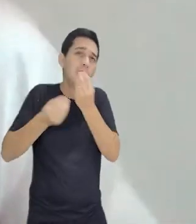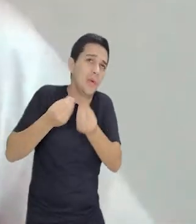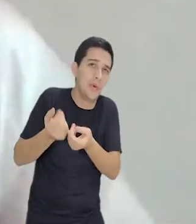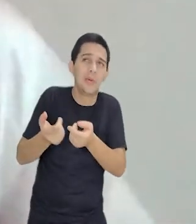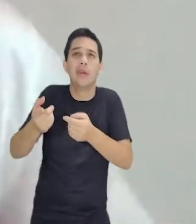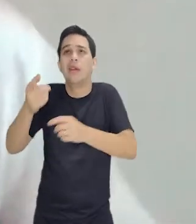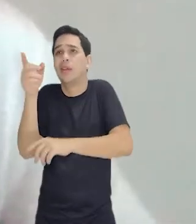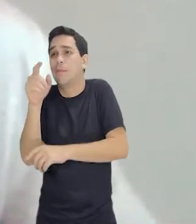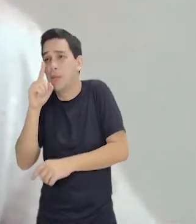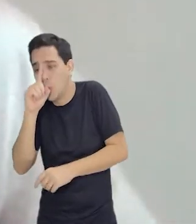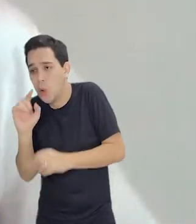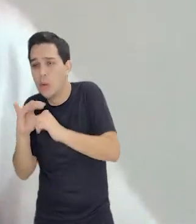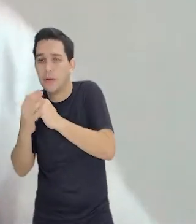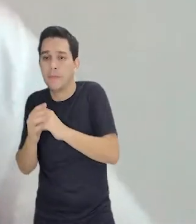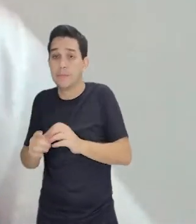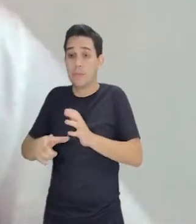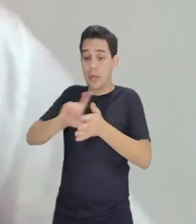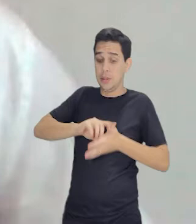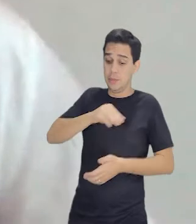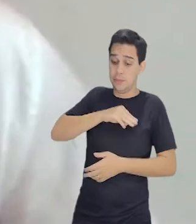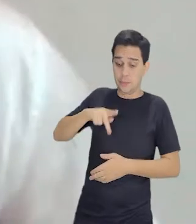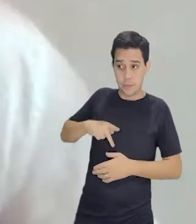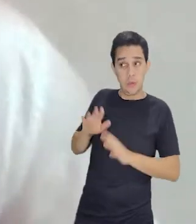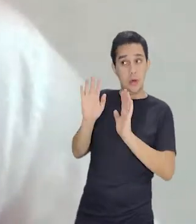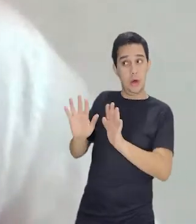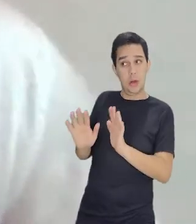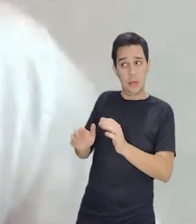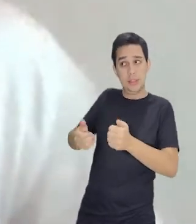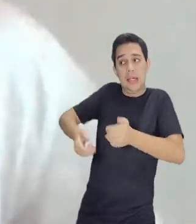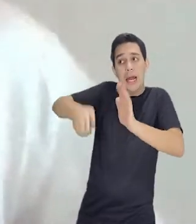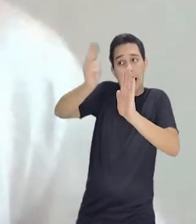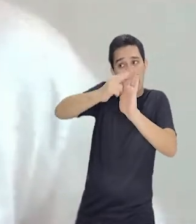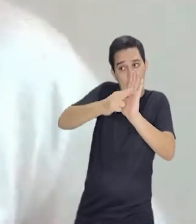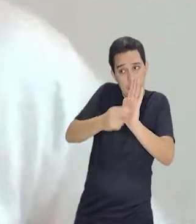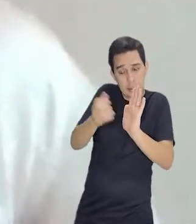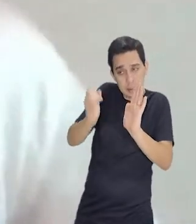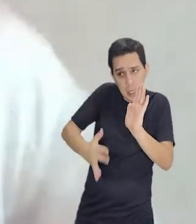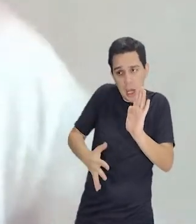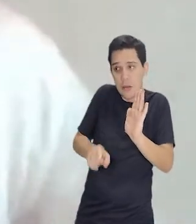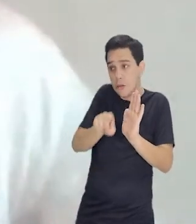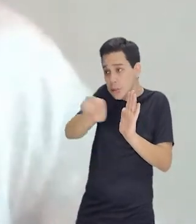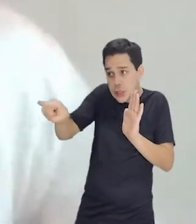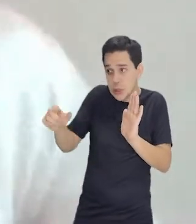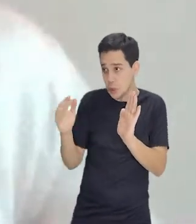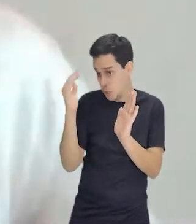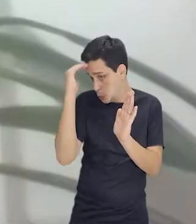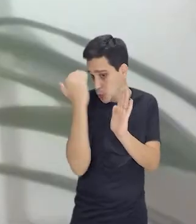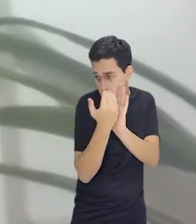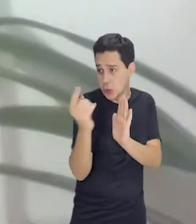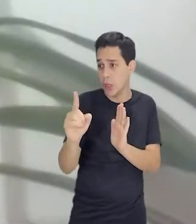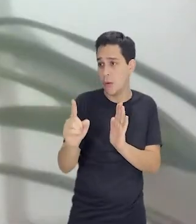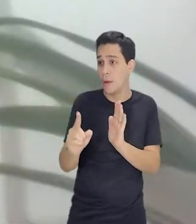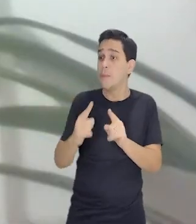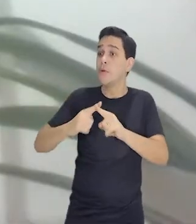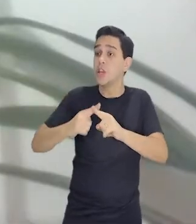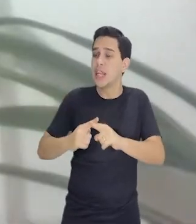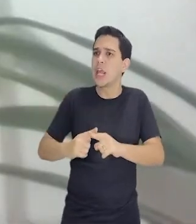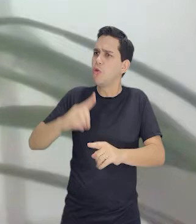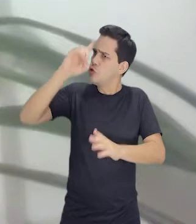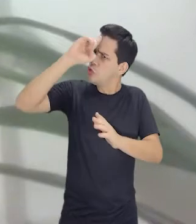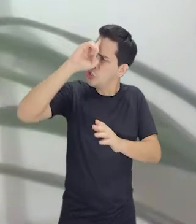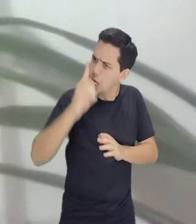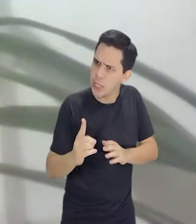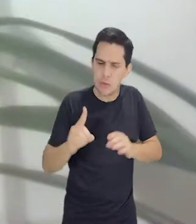ampla, normalmente quando se trata de negativa ao fornecimento do direito essencial à educação. Em relação ao município